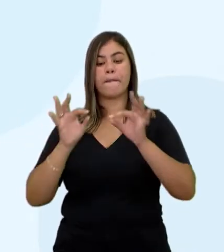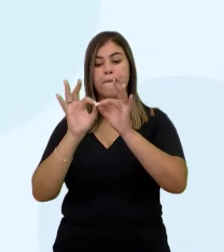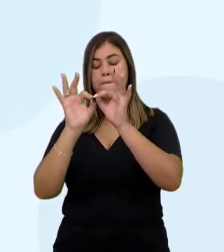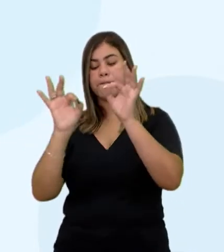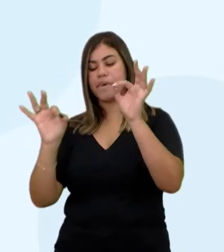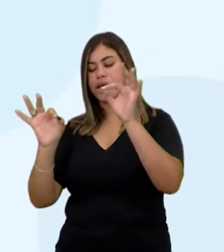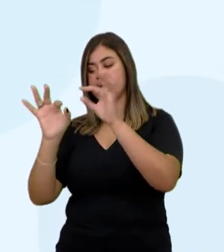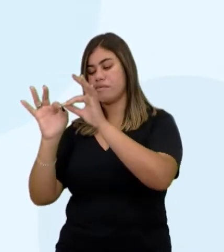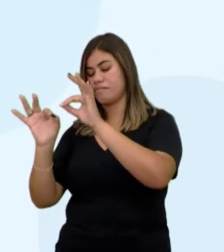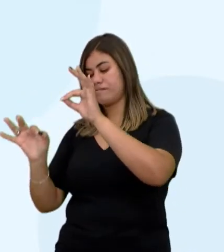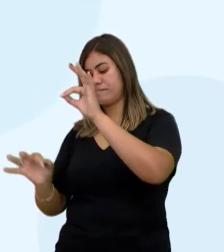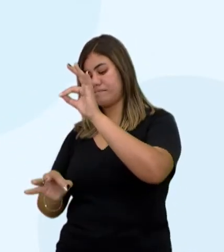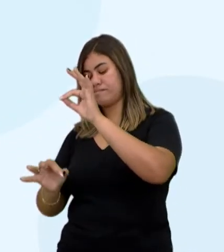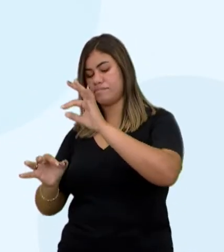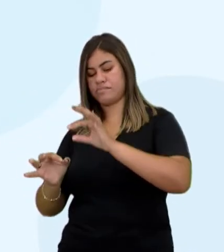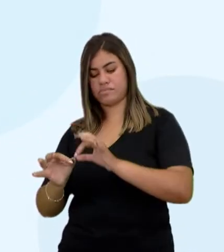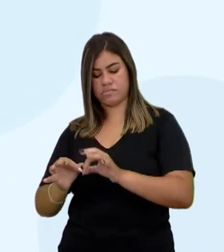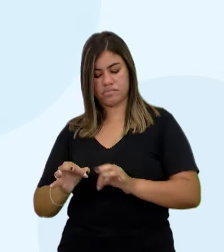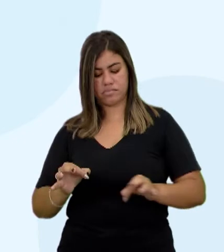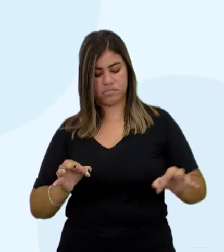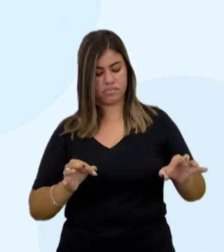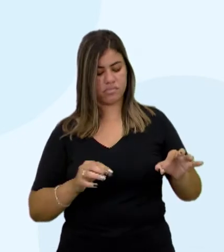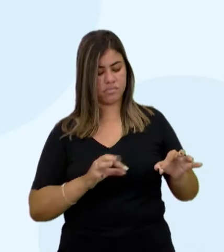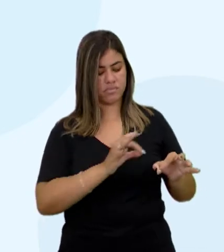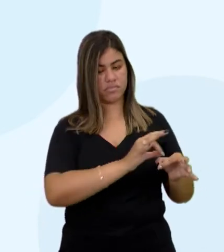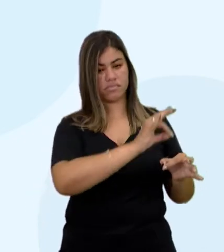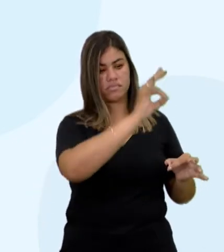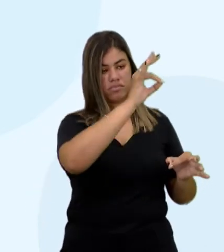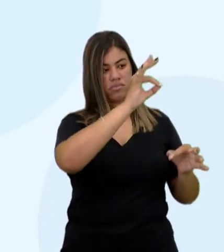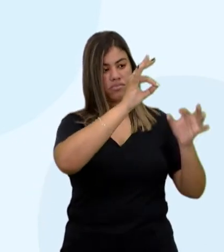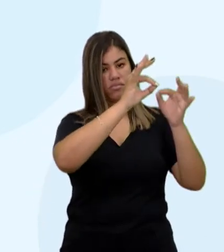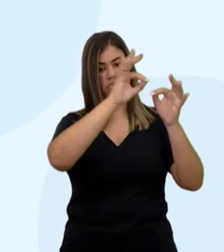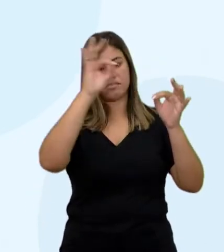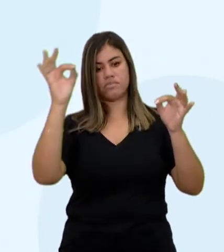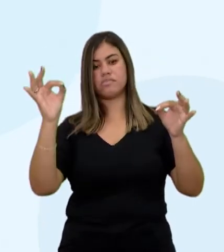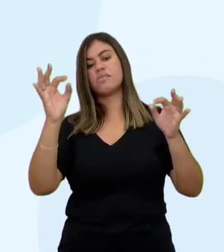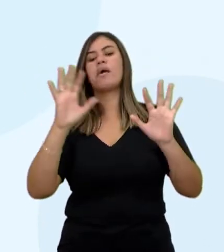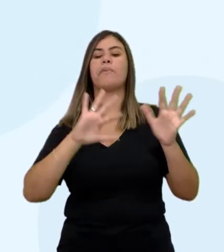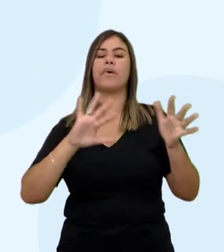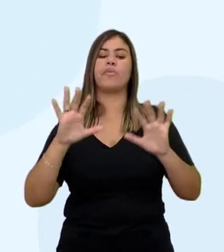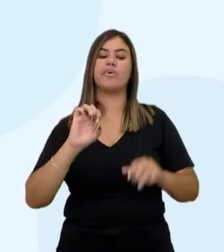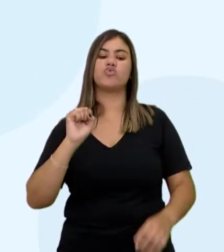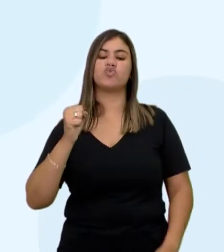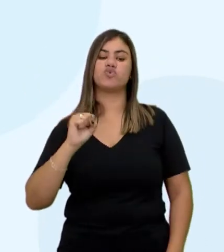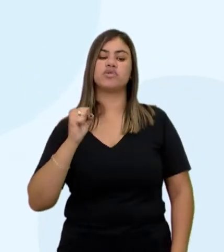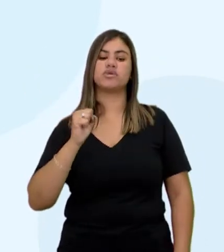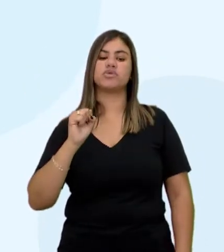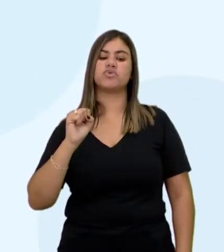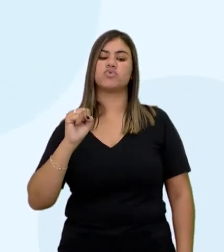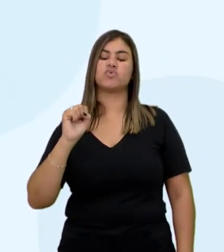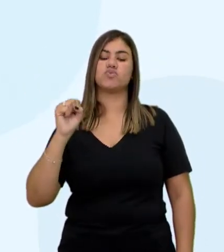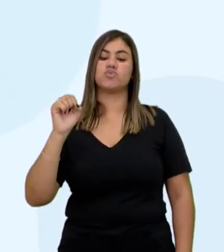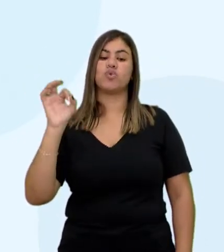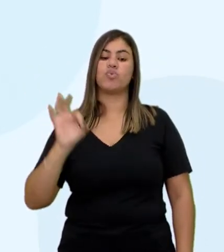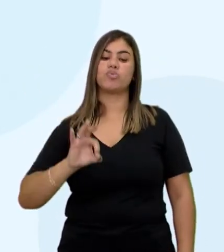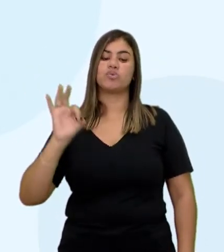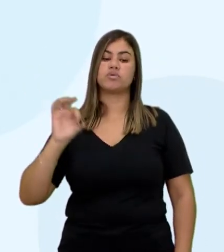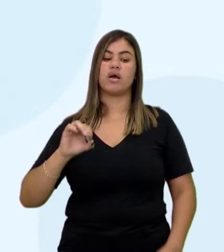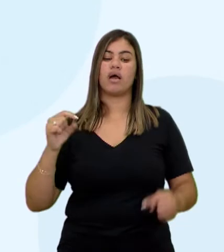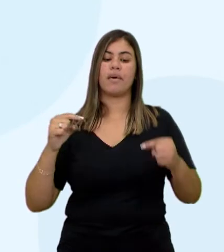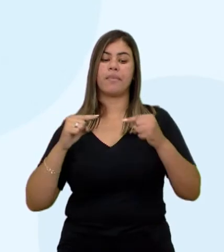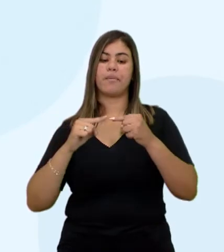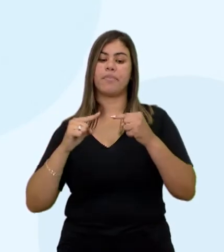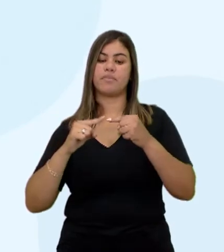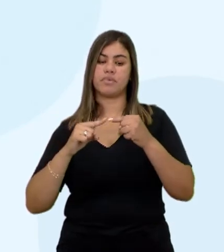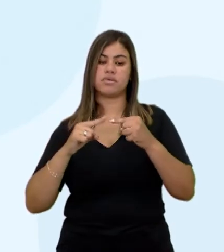aí de 88% da nossa tabela geológica, né, e aí mostra, né, o que aconteceu